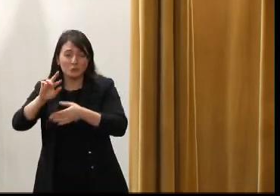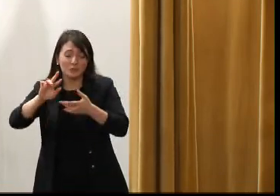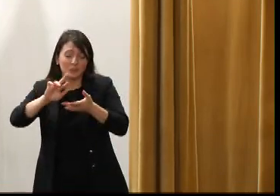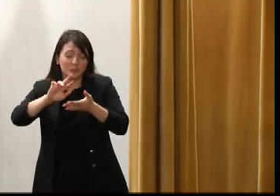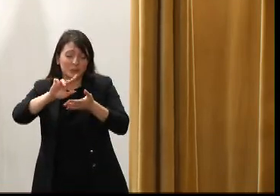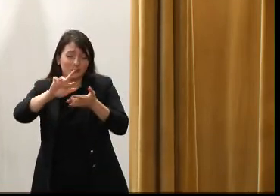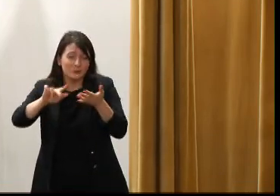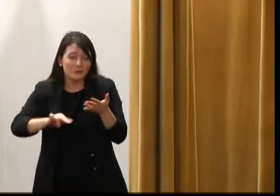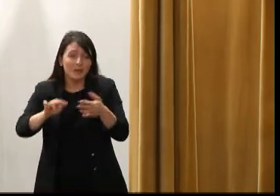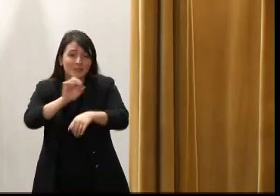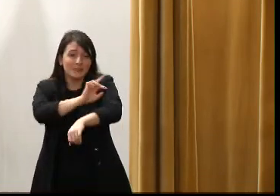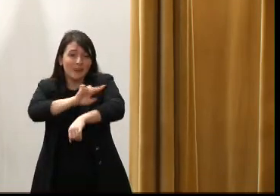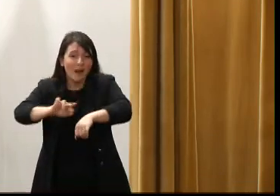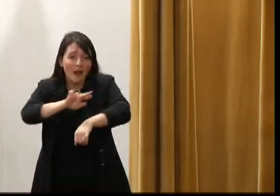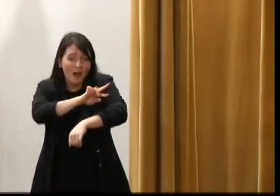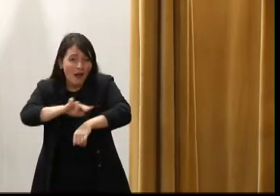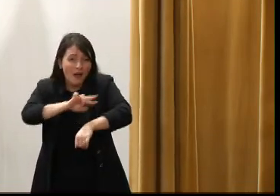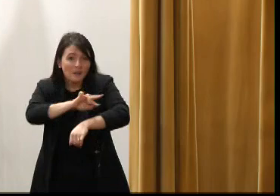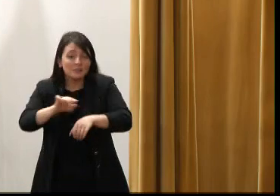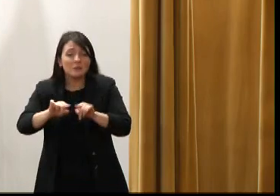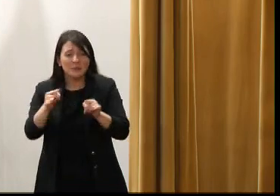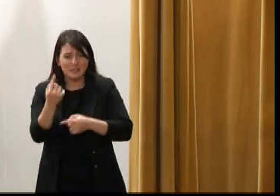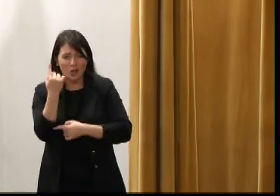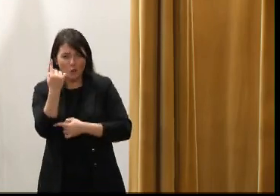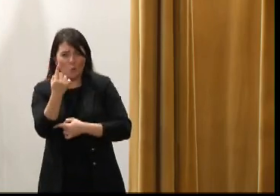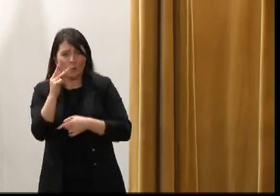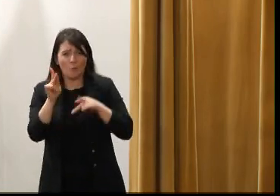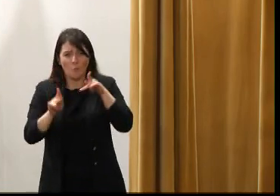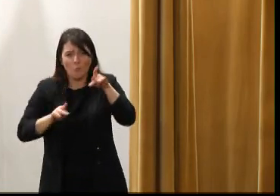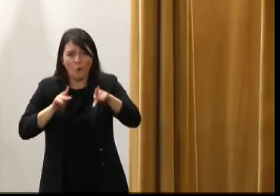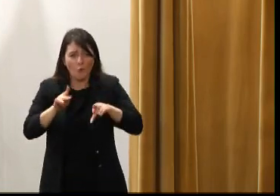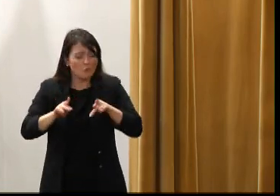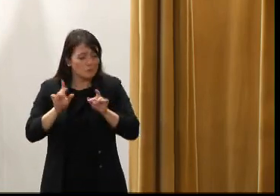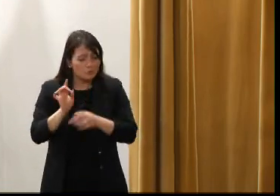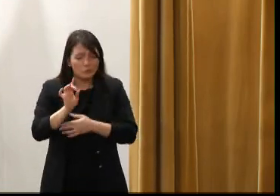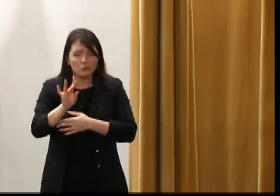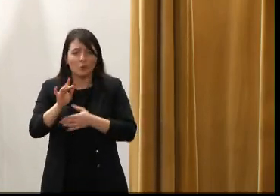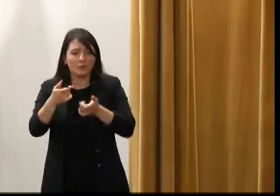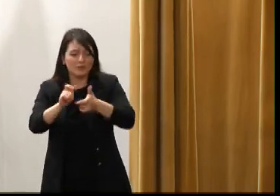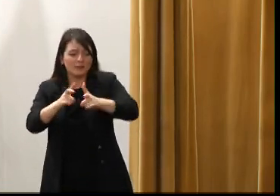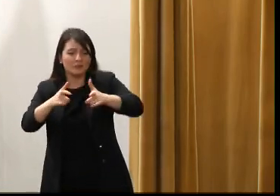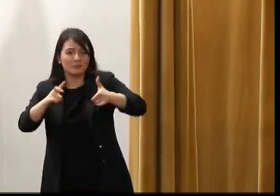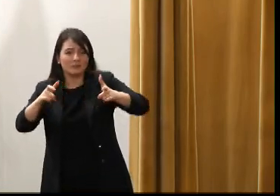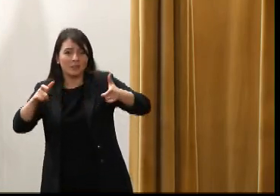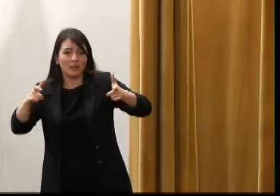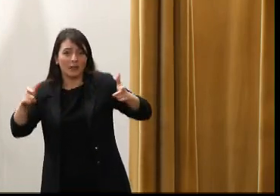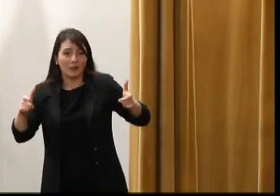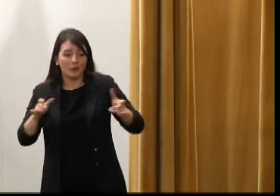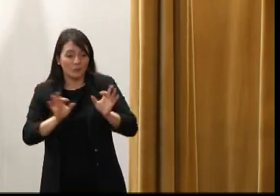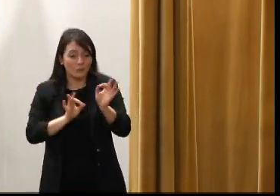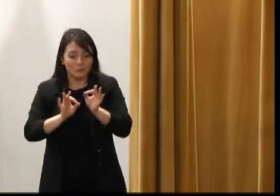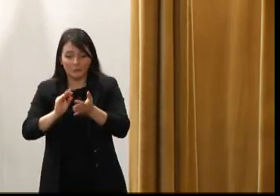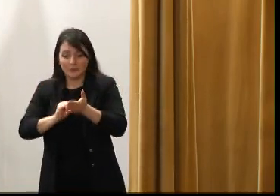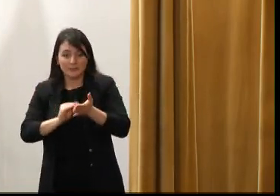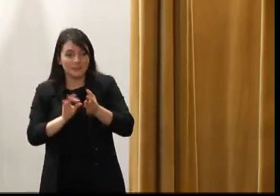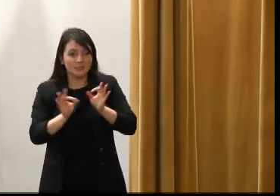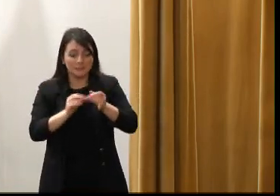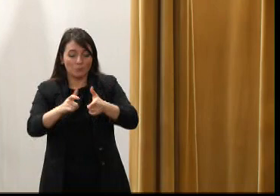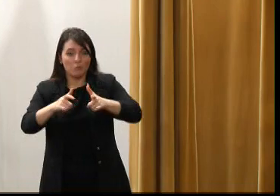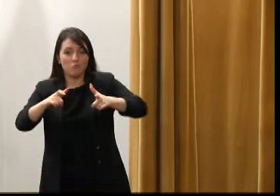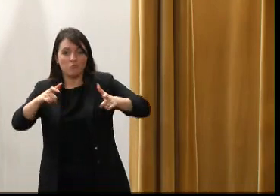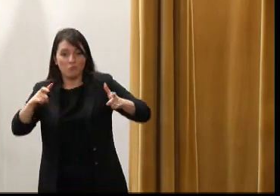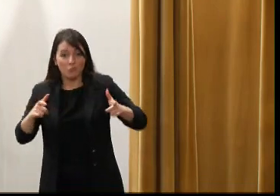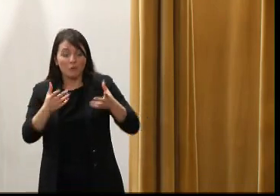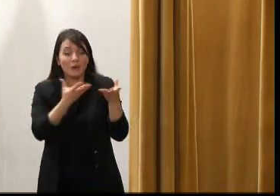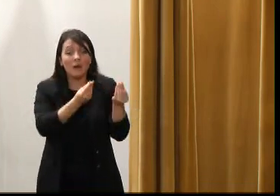povo. Uma cidade que cresceu desordenadamente, como todas as cidades brasileiras, e que tem muitas